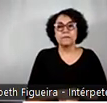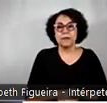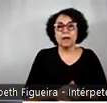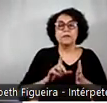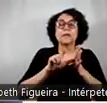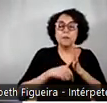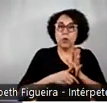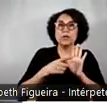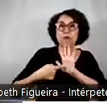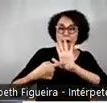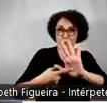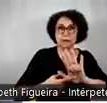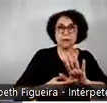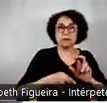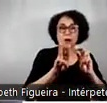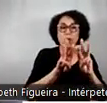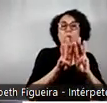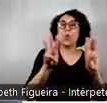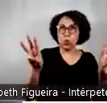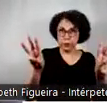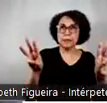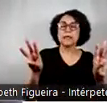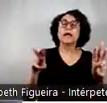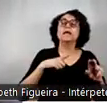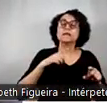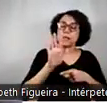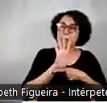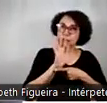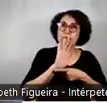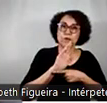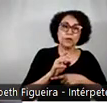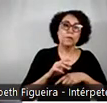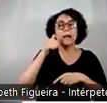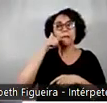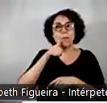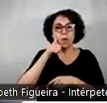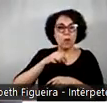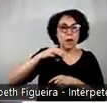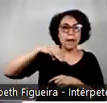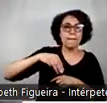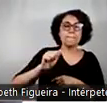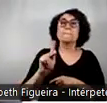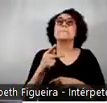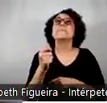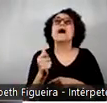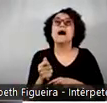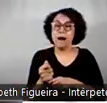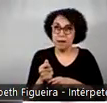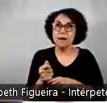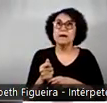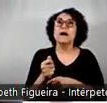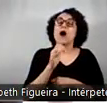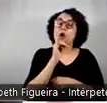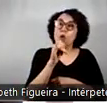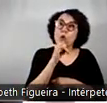tem um TEDx da Mahamamo, que ela conta da história, que ela não conseguia trabalhar porque as pessoas não sabiam como poder empregá-las e ela não podia